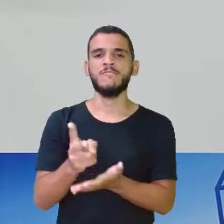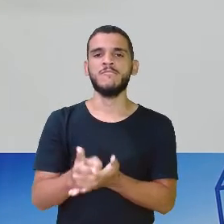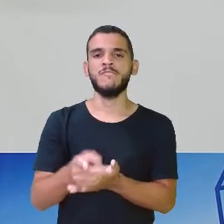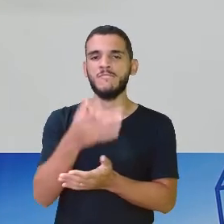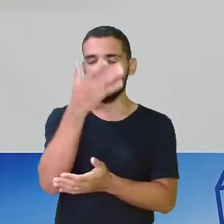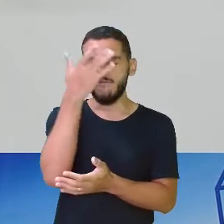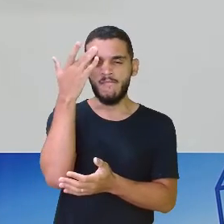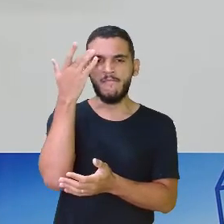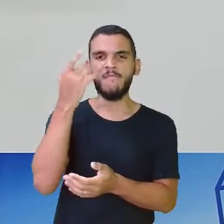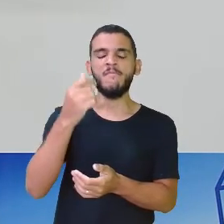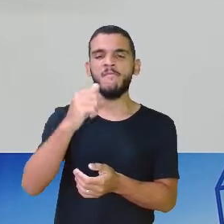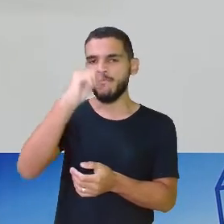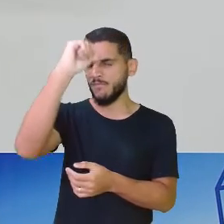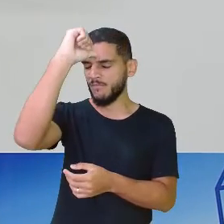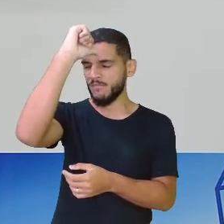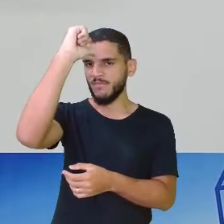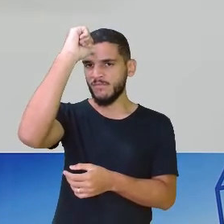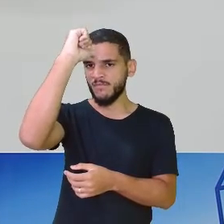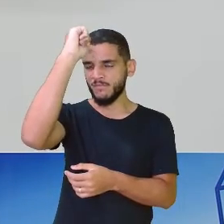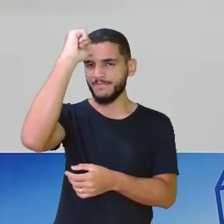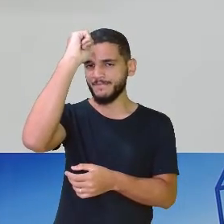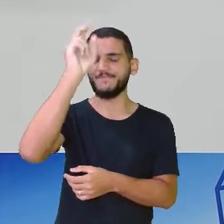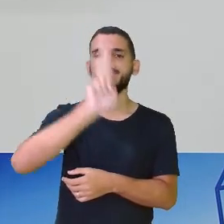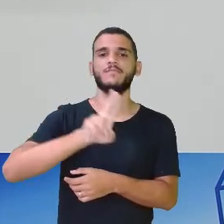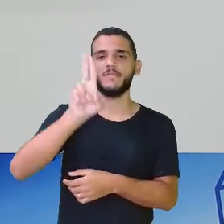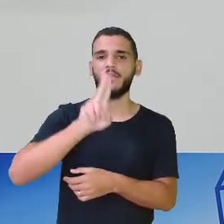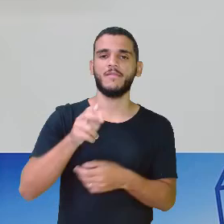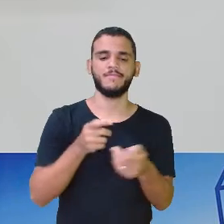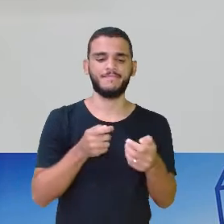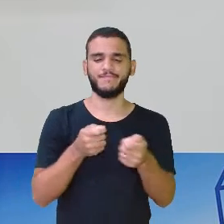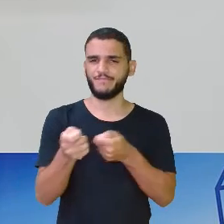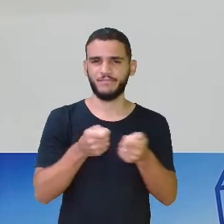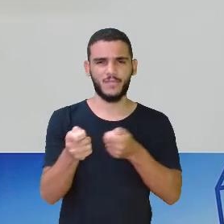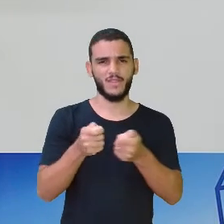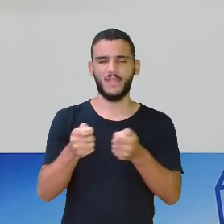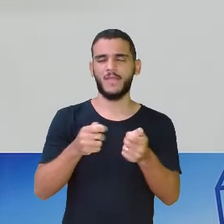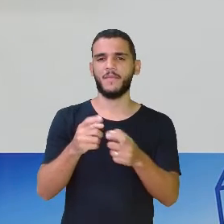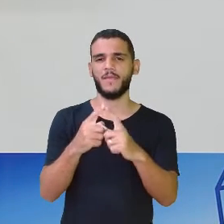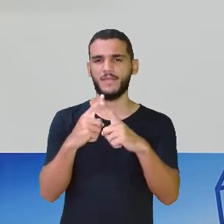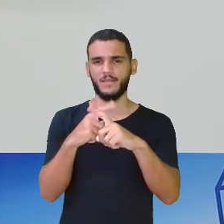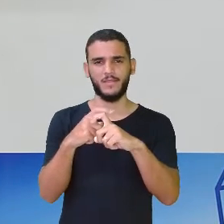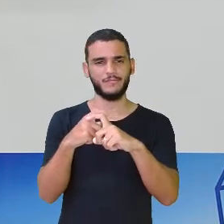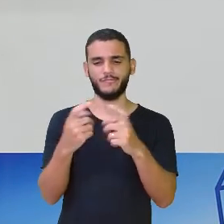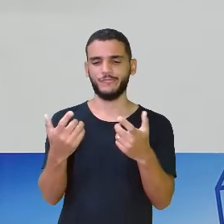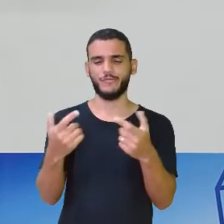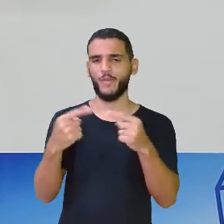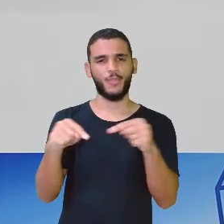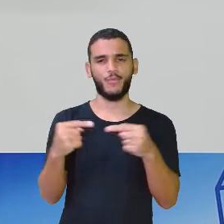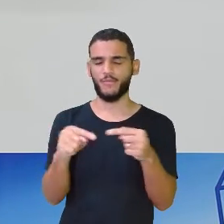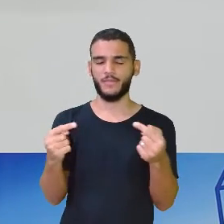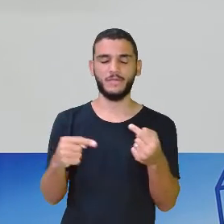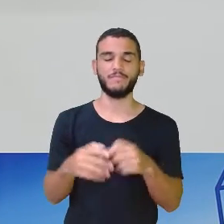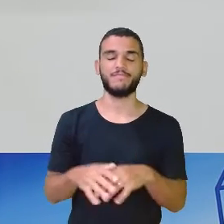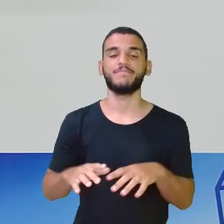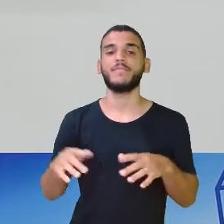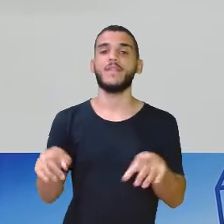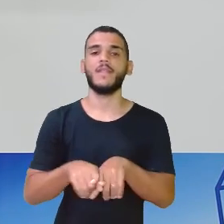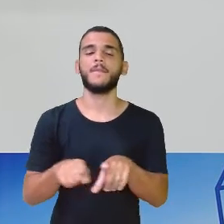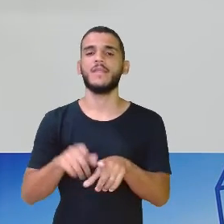civilização indiana, que não tem nada a ver com o regime nazista. Por fim, aqui uma saudação nazista, né,